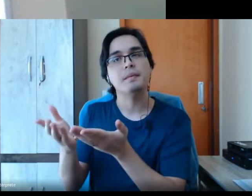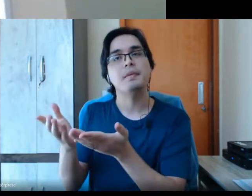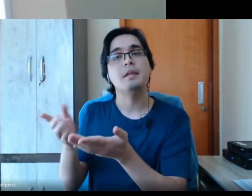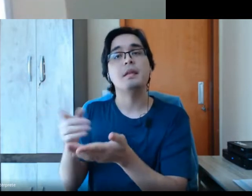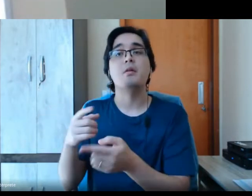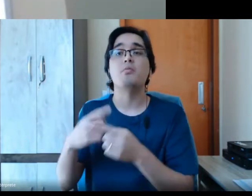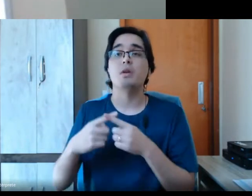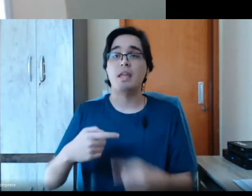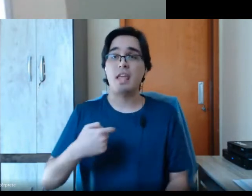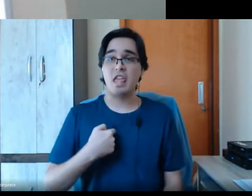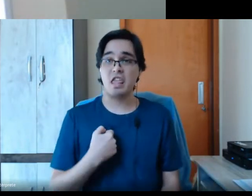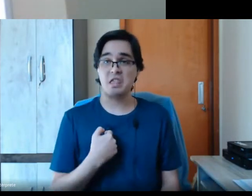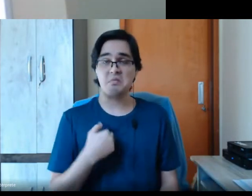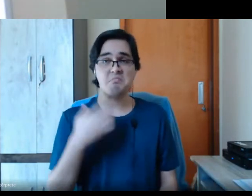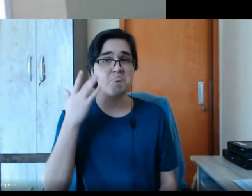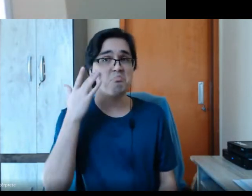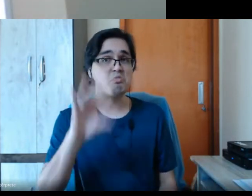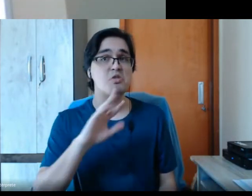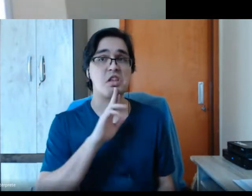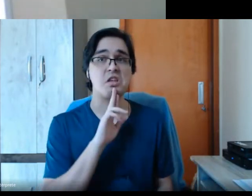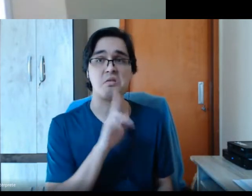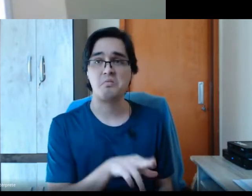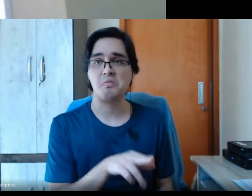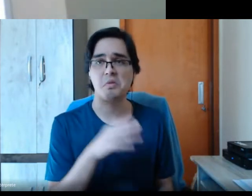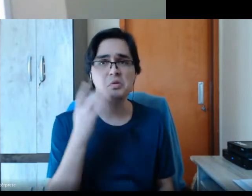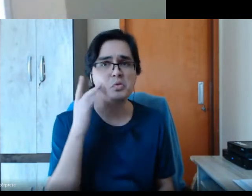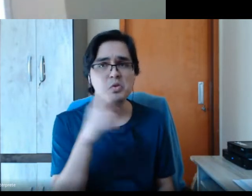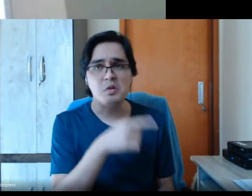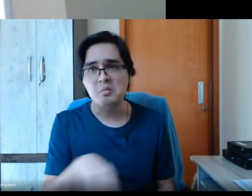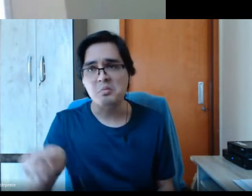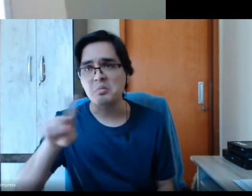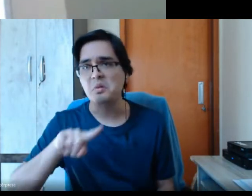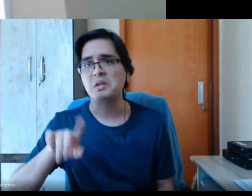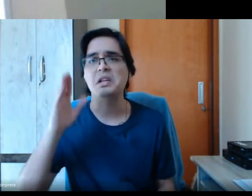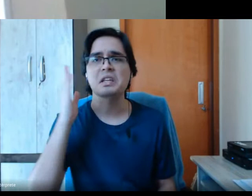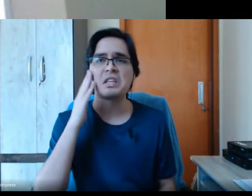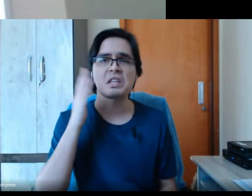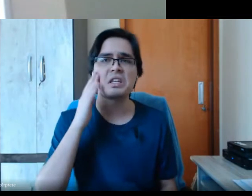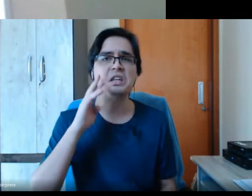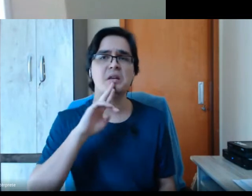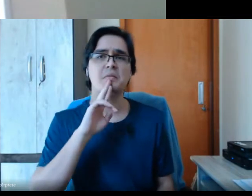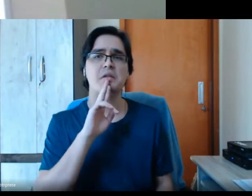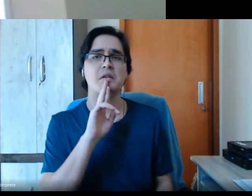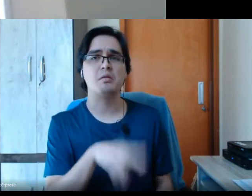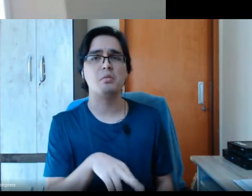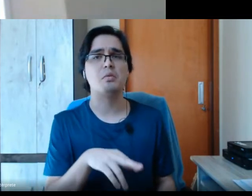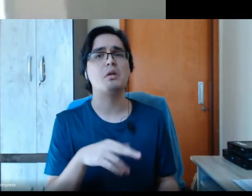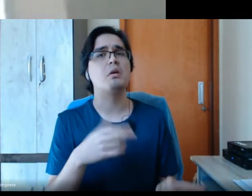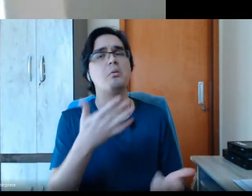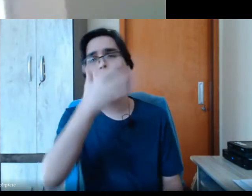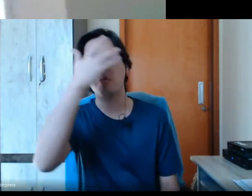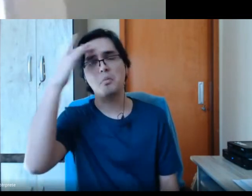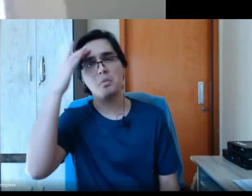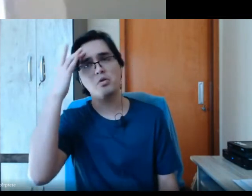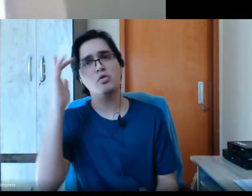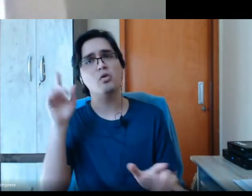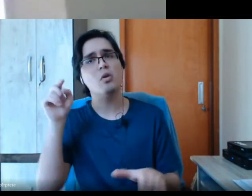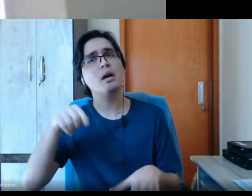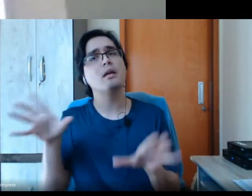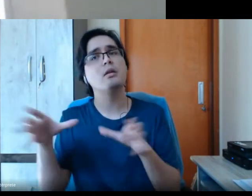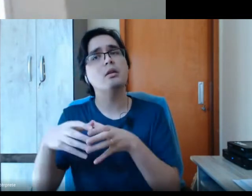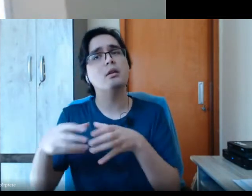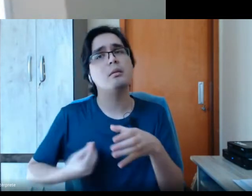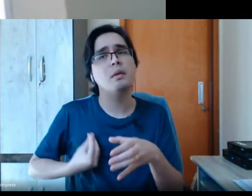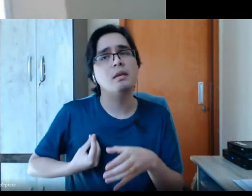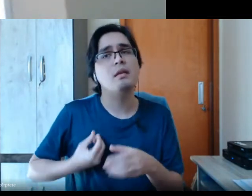ela conseguir falar sobre a aquisição das bases de dados. É, eu entrei em contato ontem com a Emilene